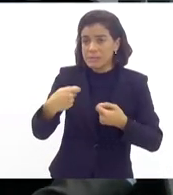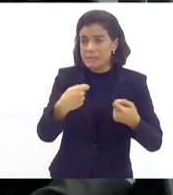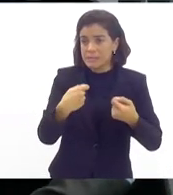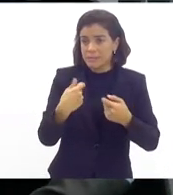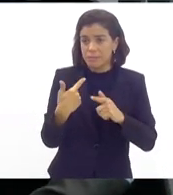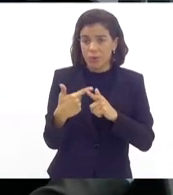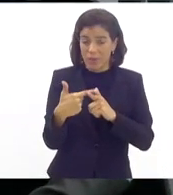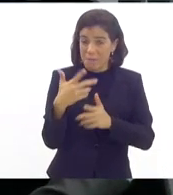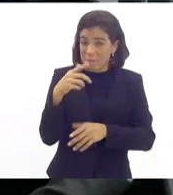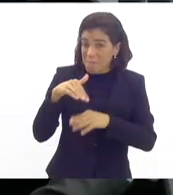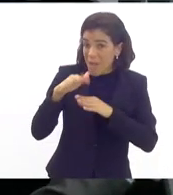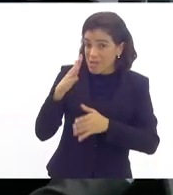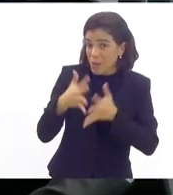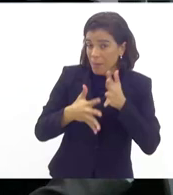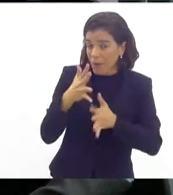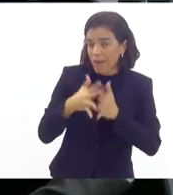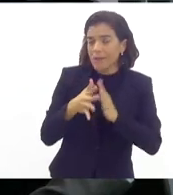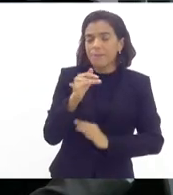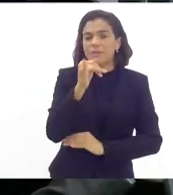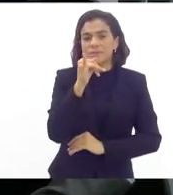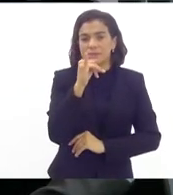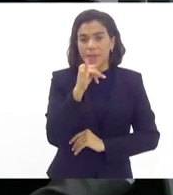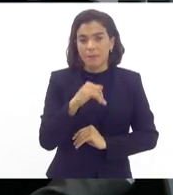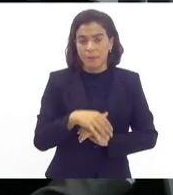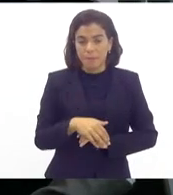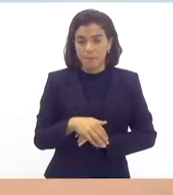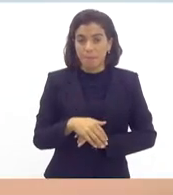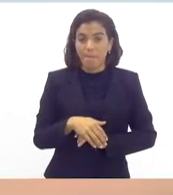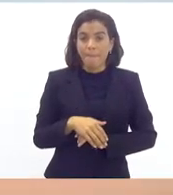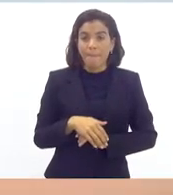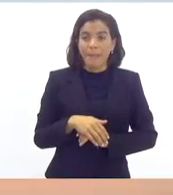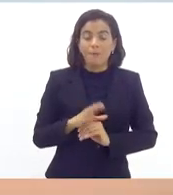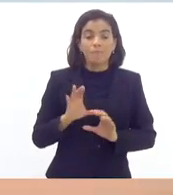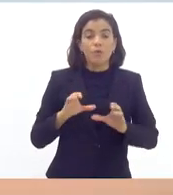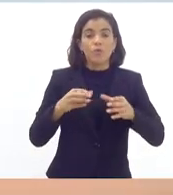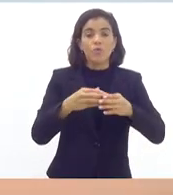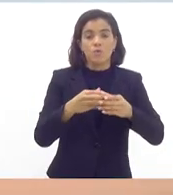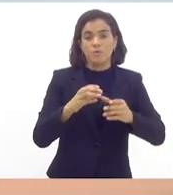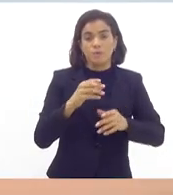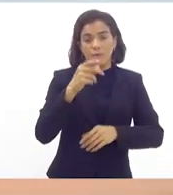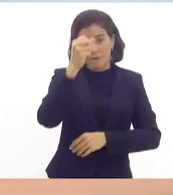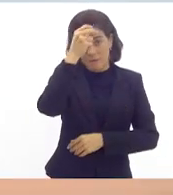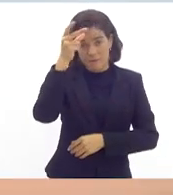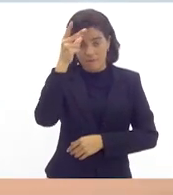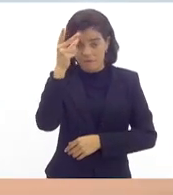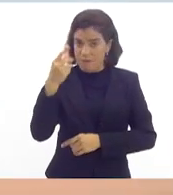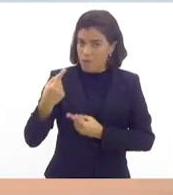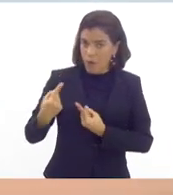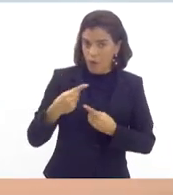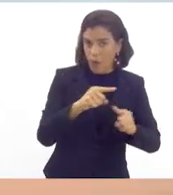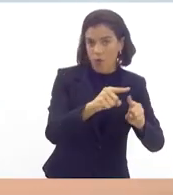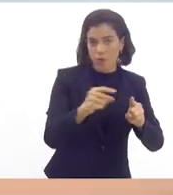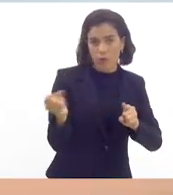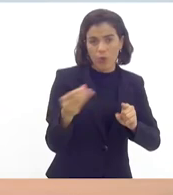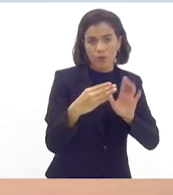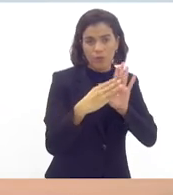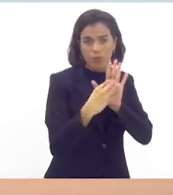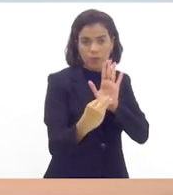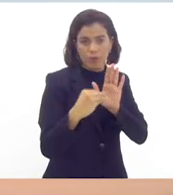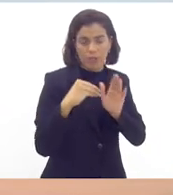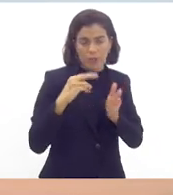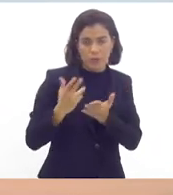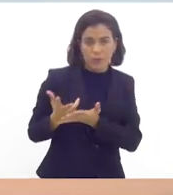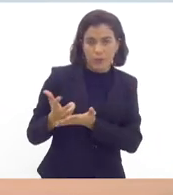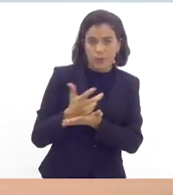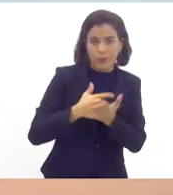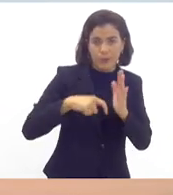tem complicado é falar o seguinte, a Frente Nacional dos Prefeitos está contra a reforma, mas ao mesmo tempo quer ter demandas atendidas. Não é